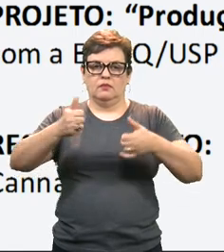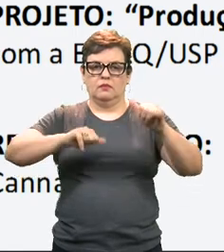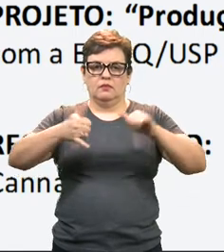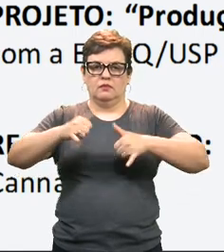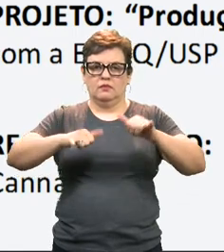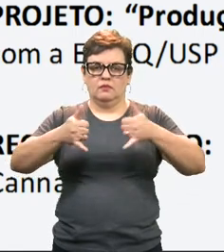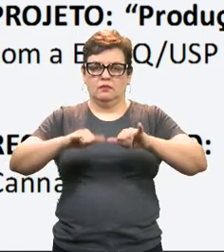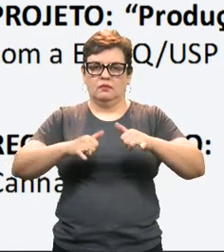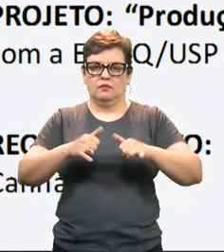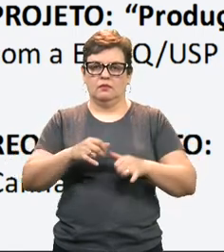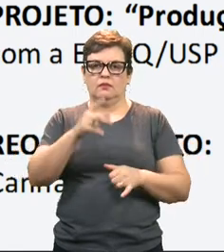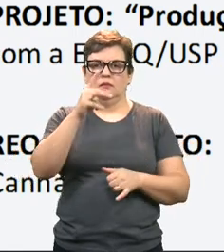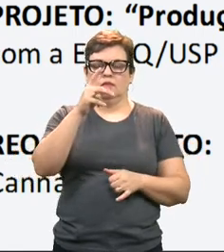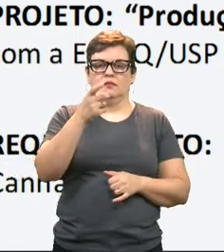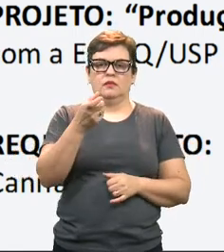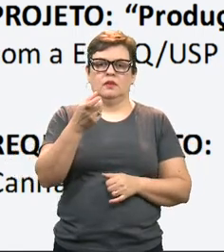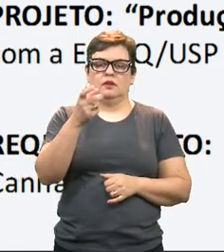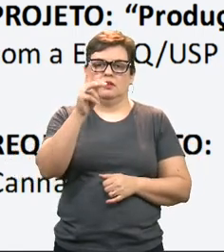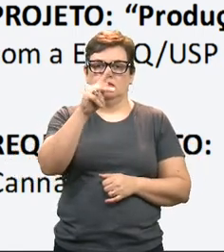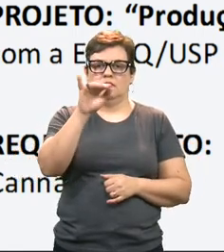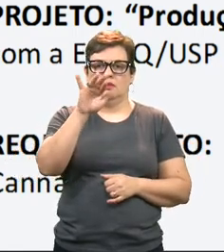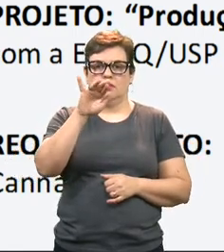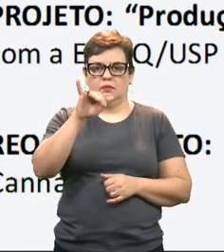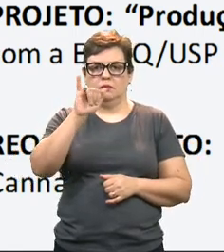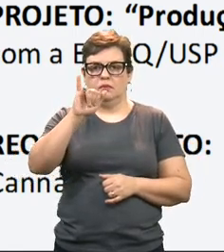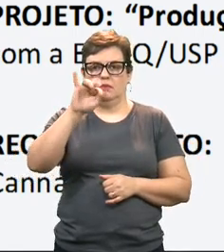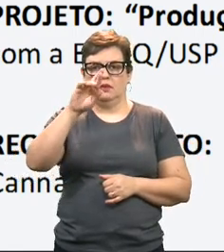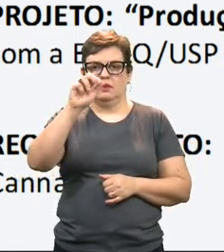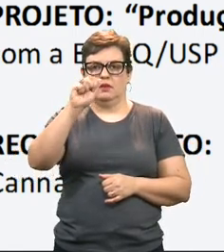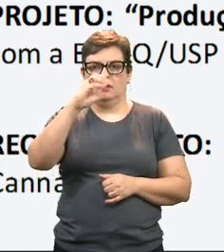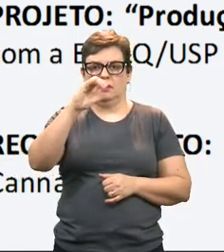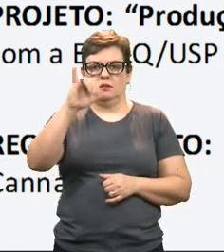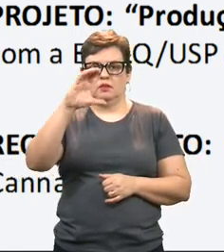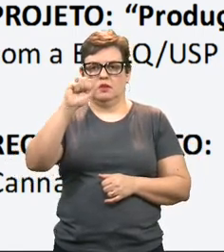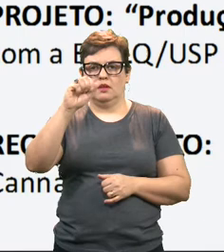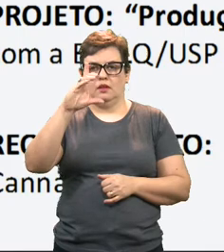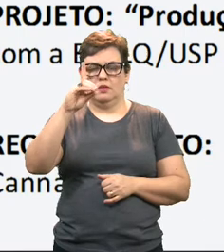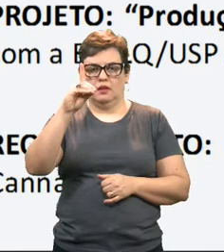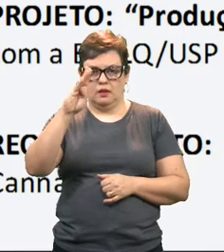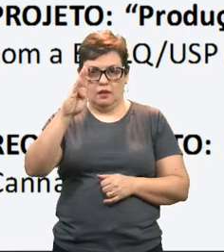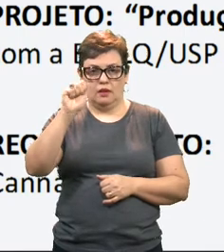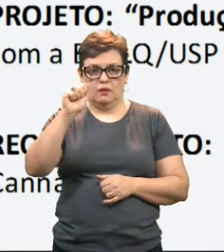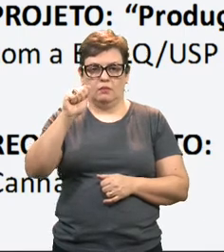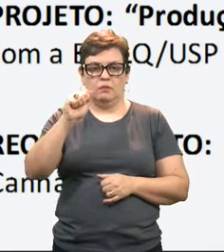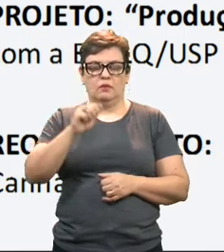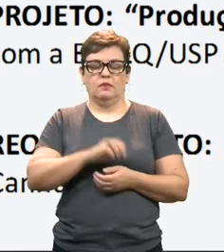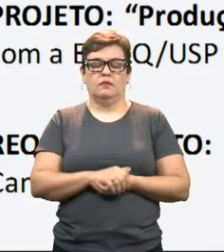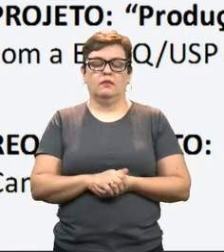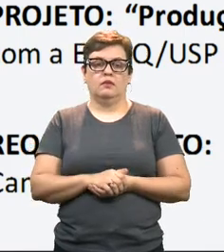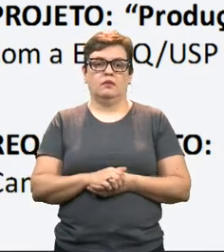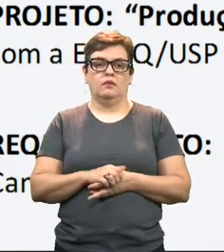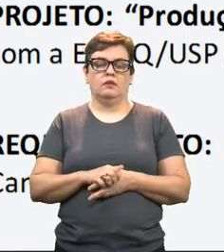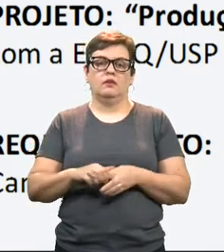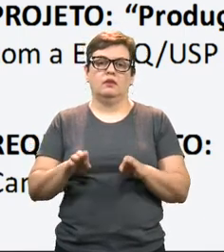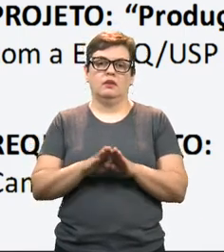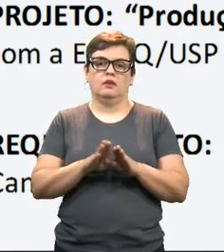Piracicaba, que é uma das unidades da USP voltada à agronomia, e a USP